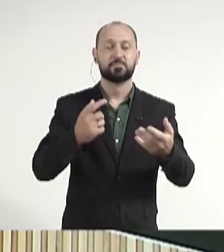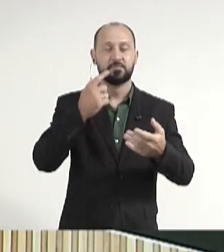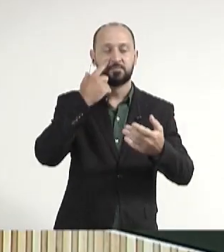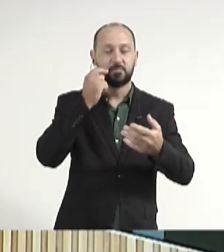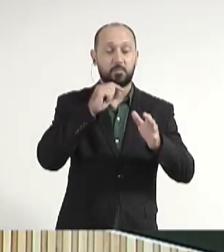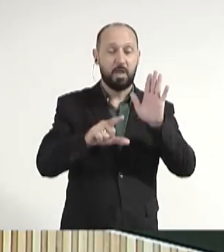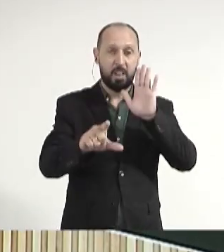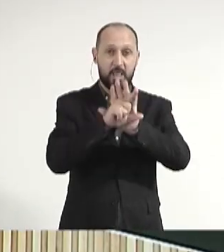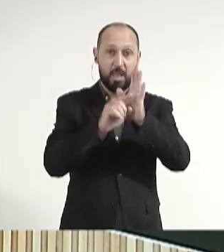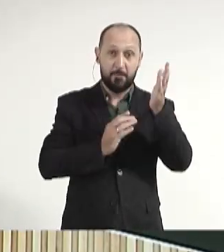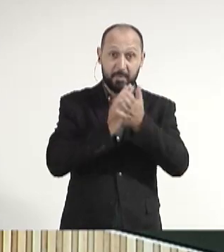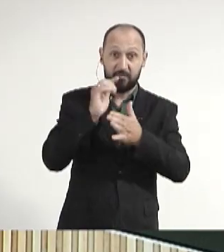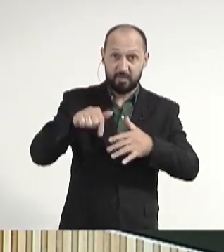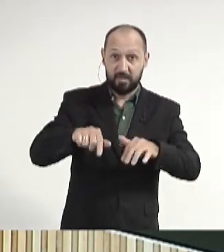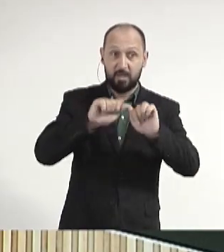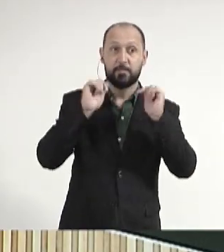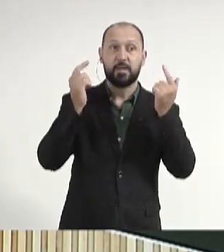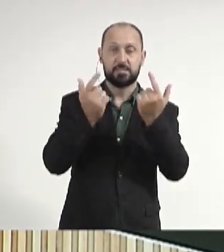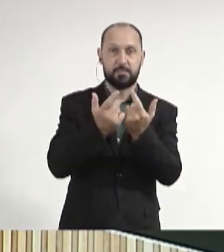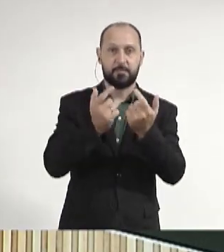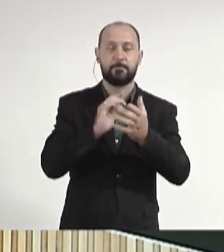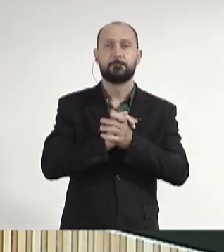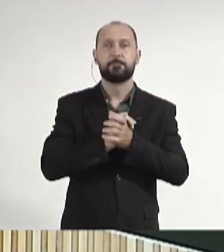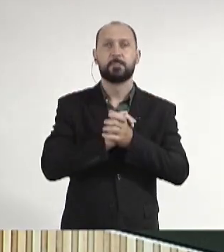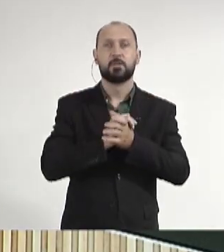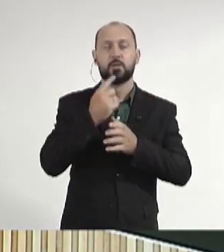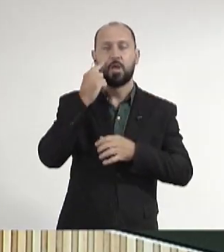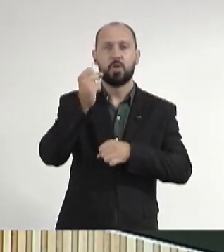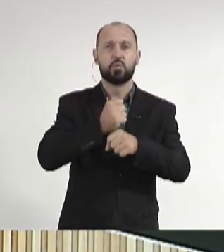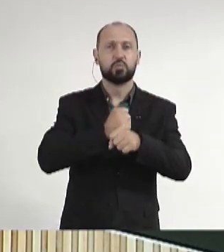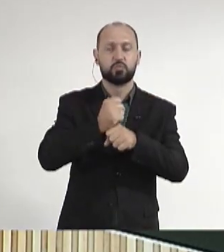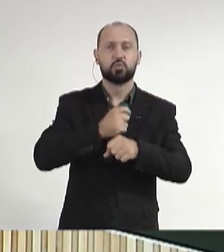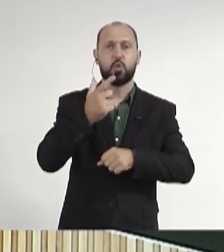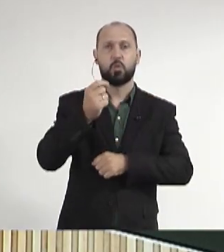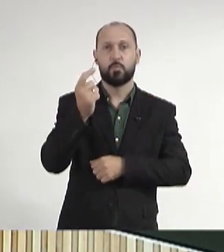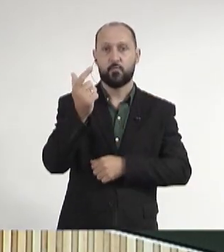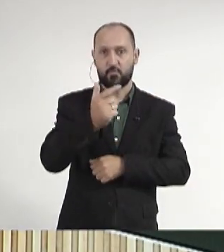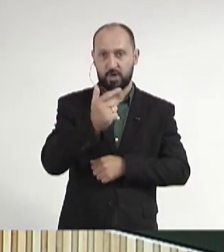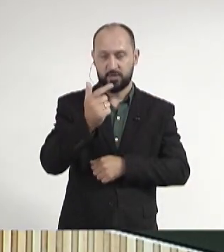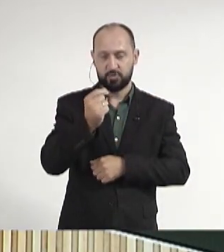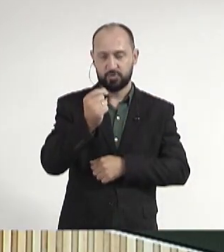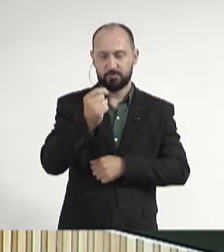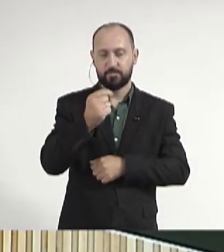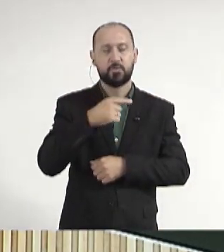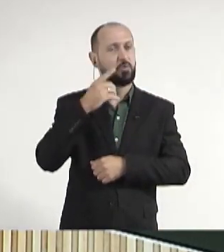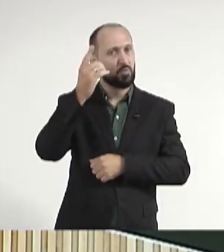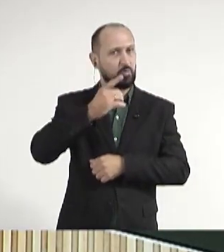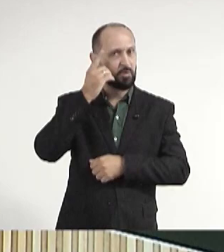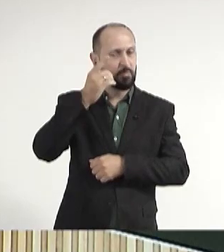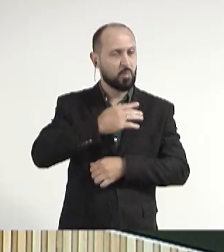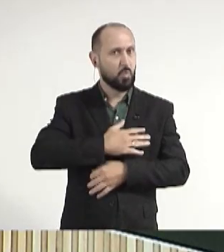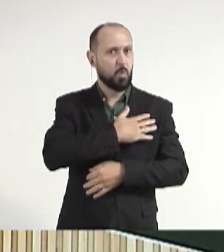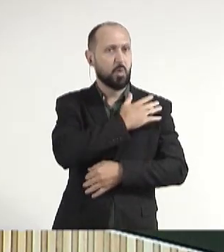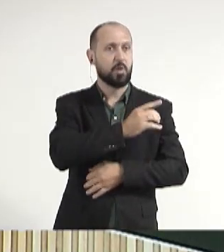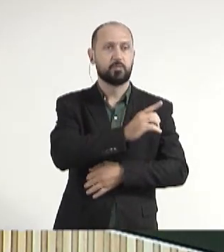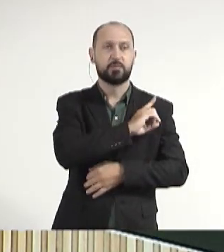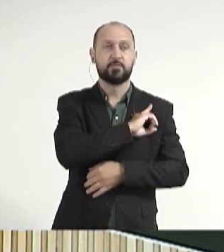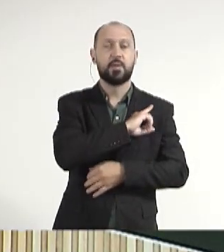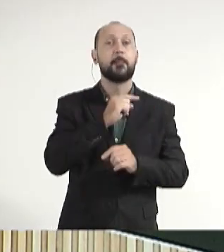Uma lei aprovada pela Assembleia Legislativa lá no ano de 2020, de autoria do deputado Coronel